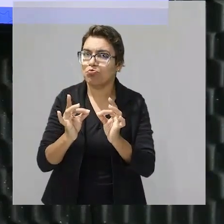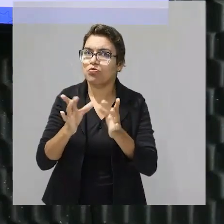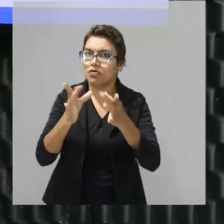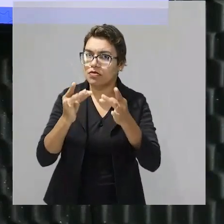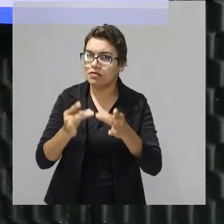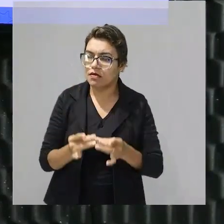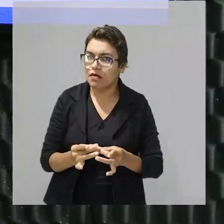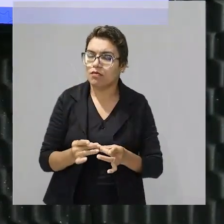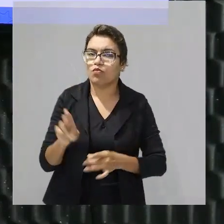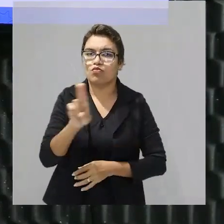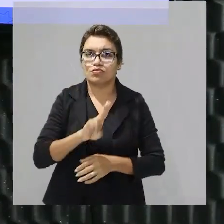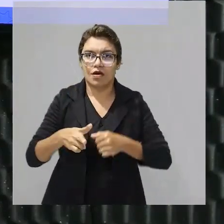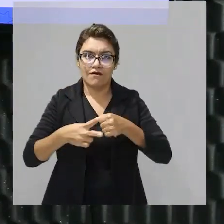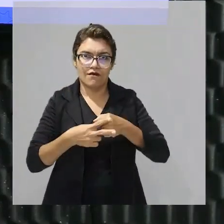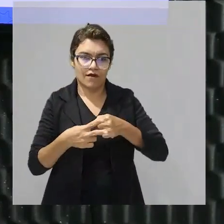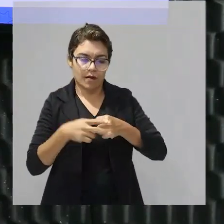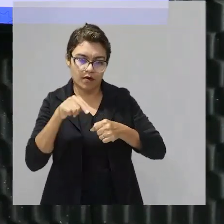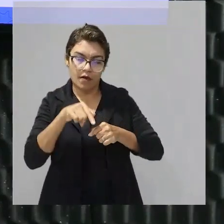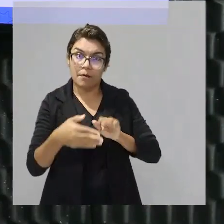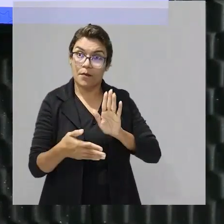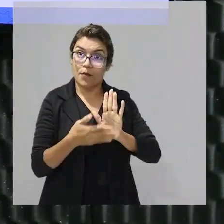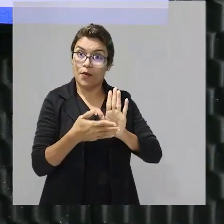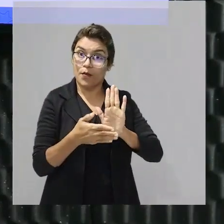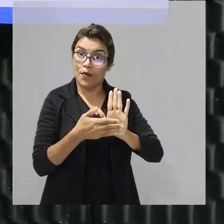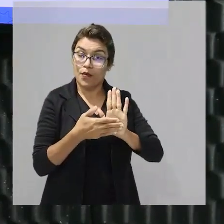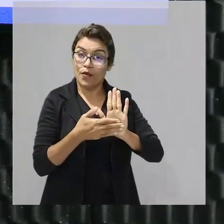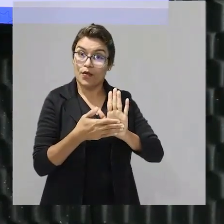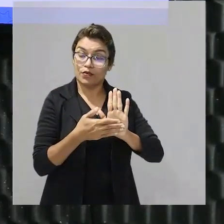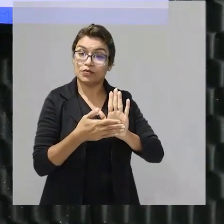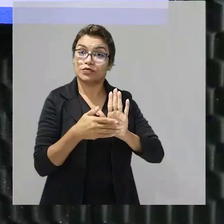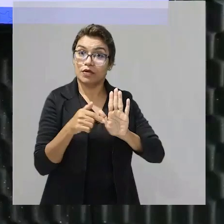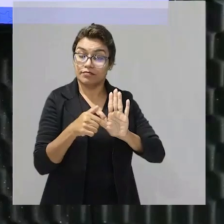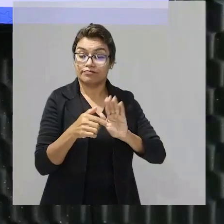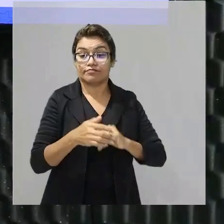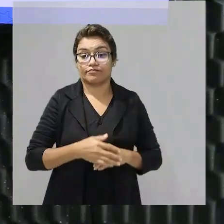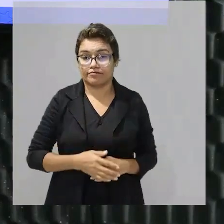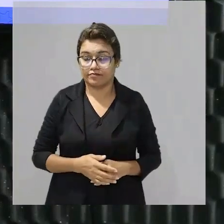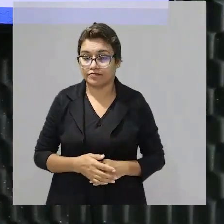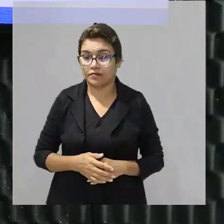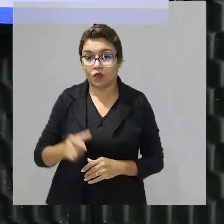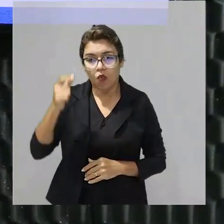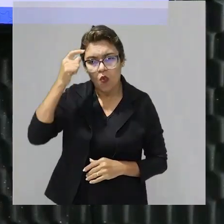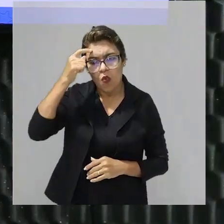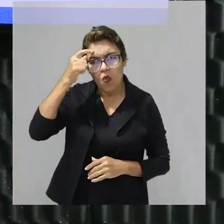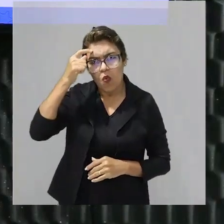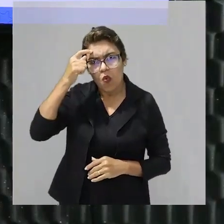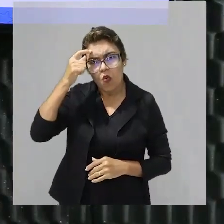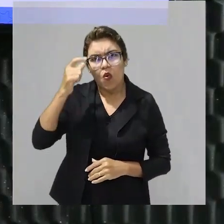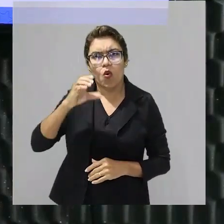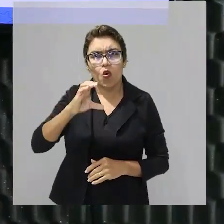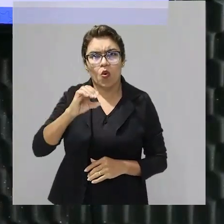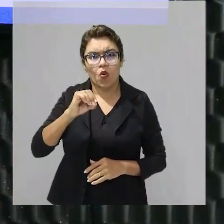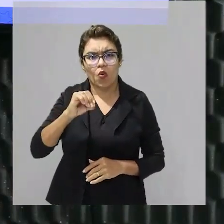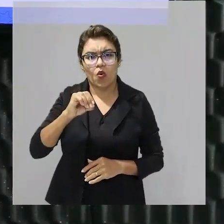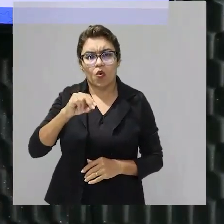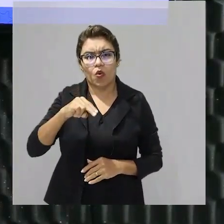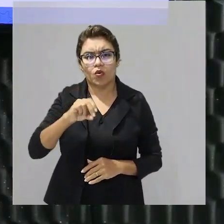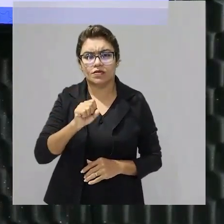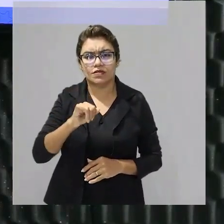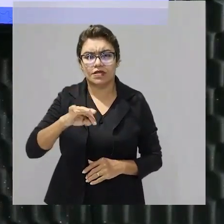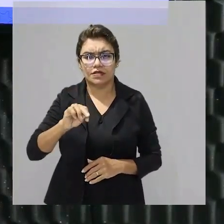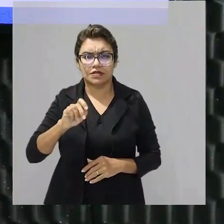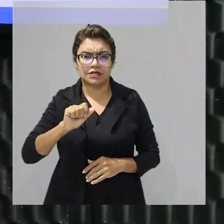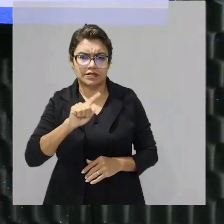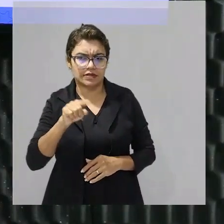para criar a conscientização. Por exemplo, é preciso criar campanhas a fim de